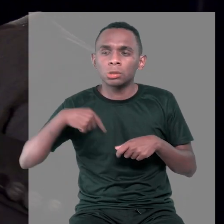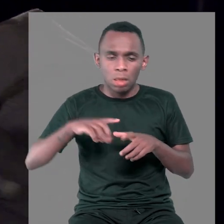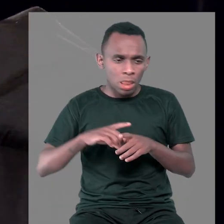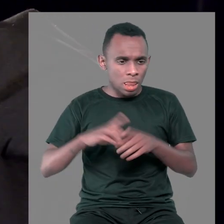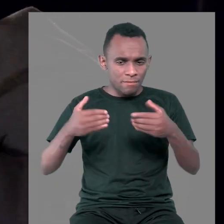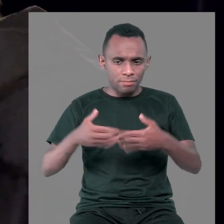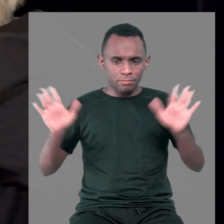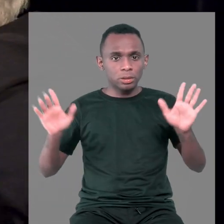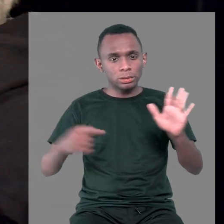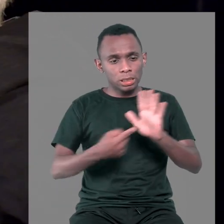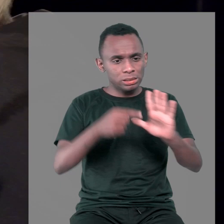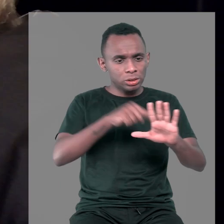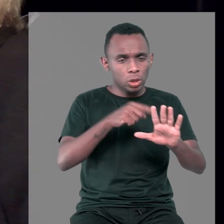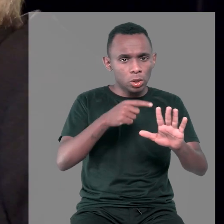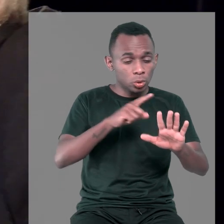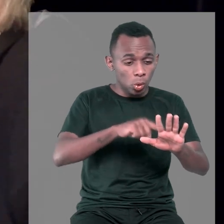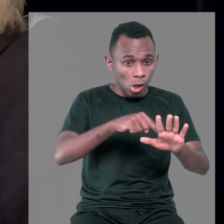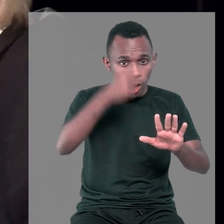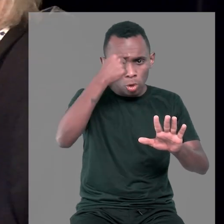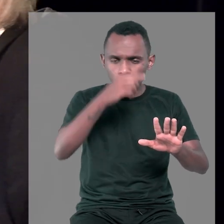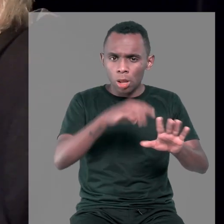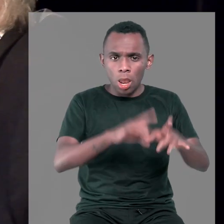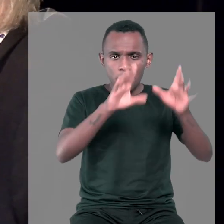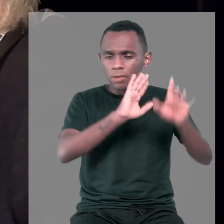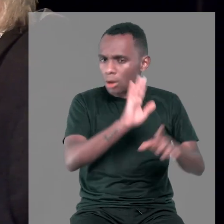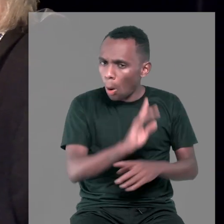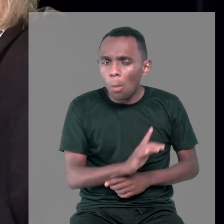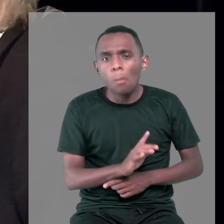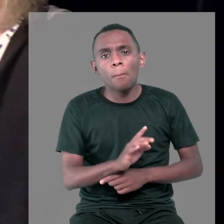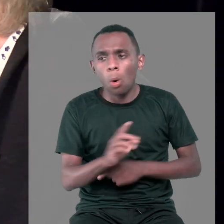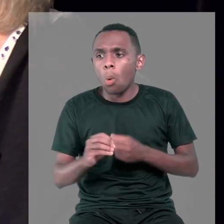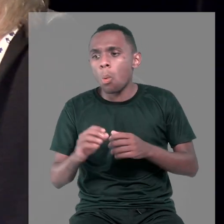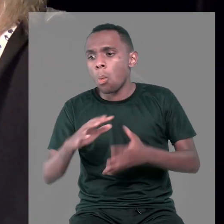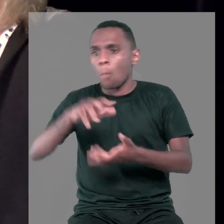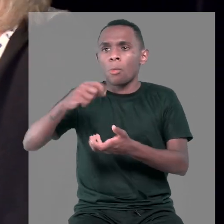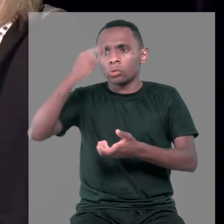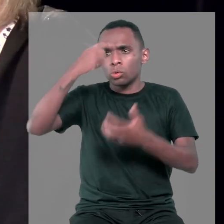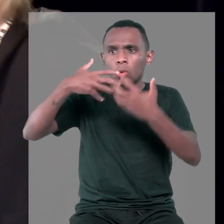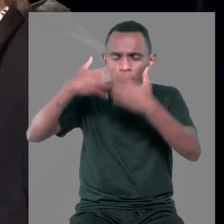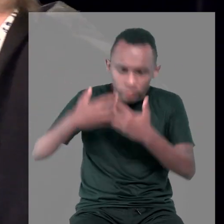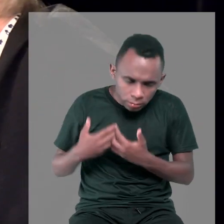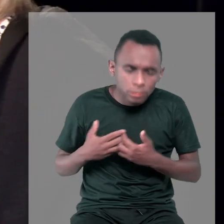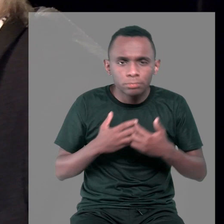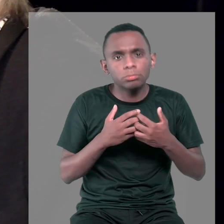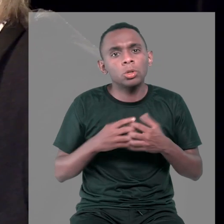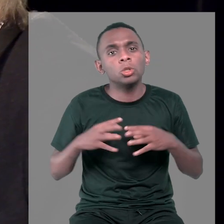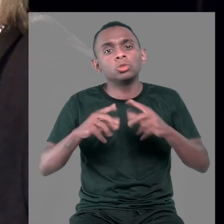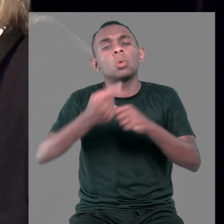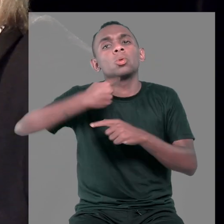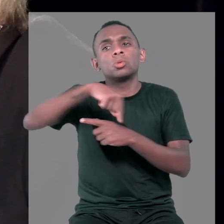finalmente, não é, conseguimos suportar a contingência, a indeterminação. Isso é falso. Esse mundo não existe nem vai